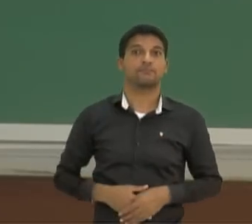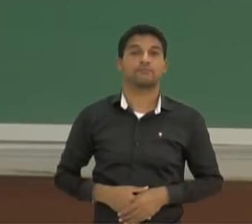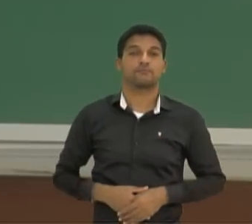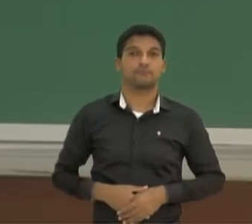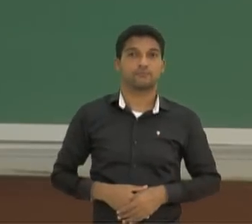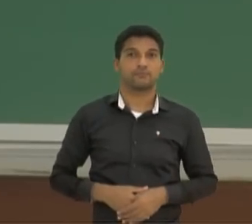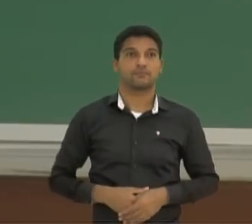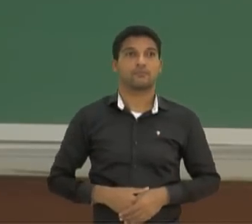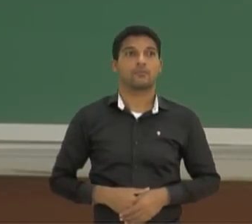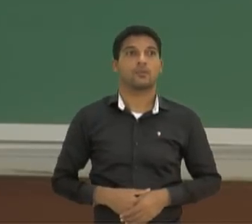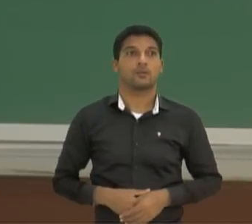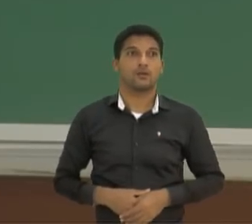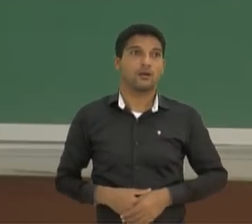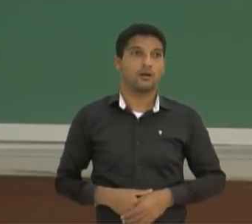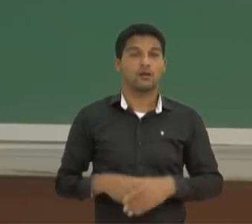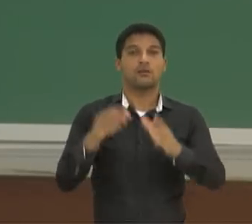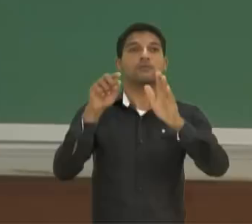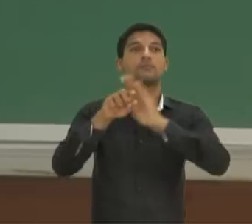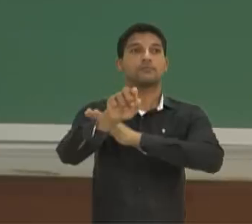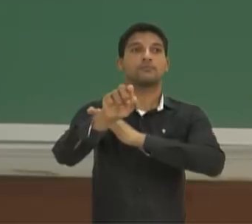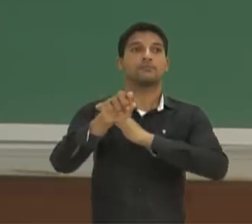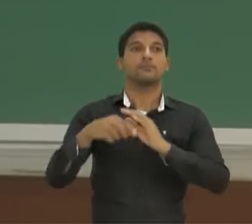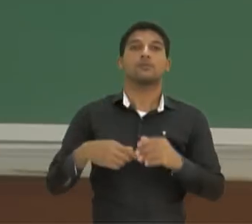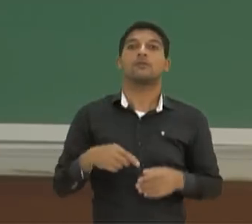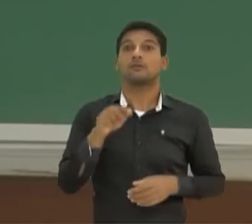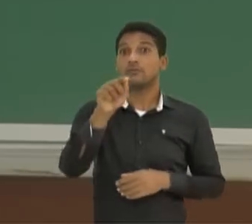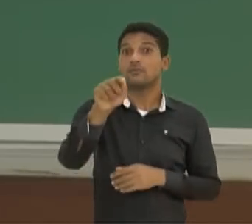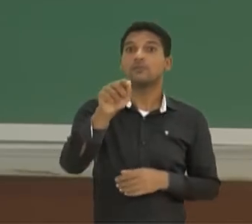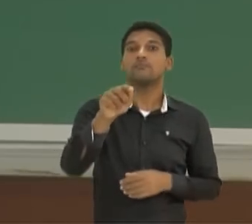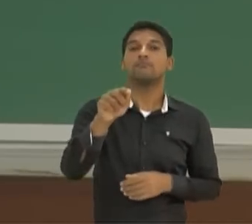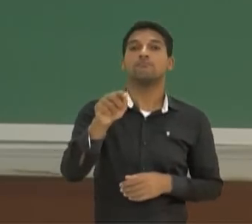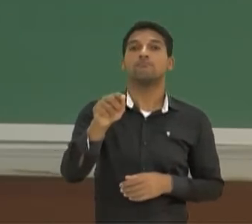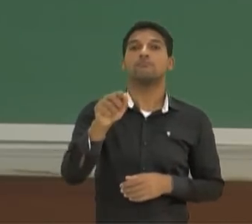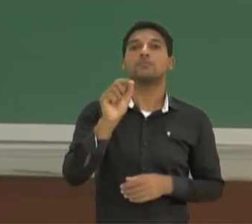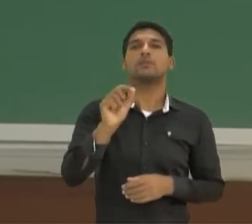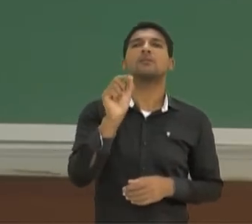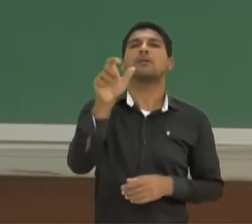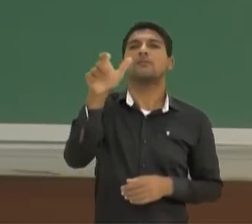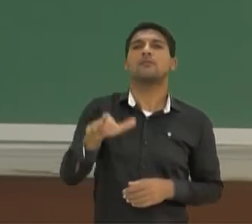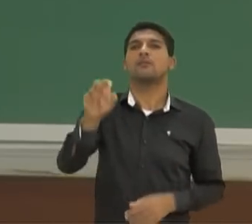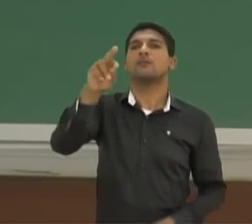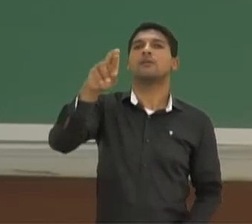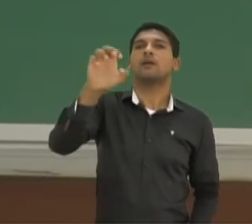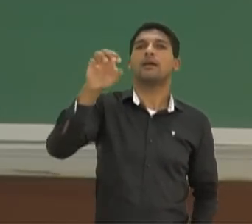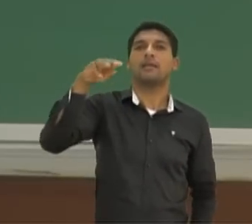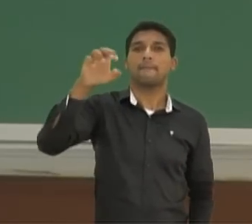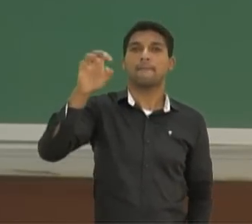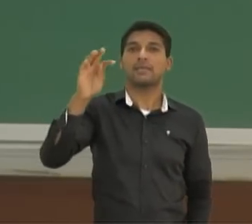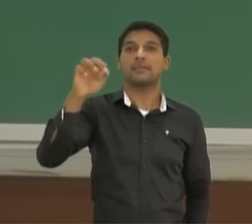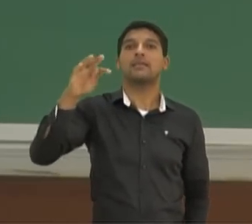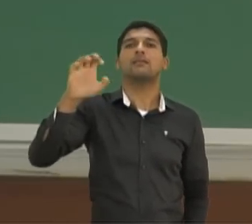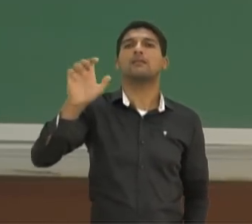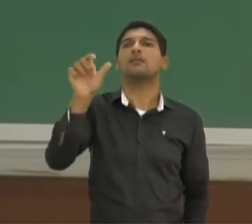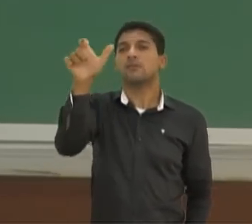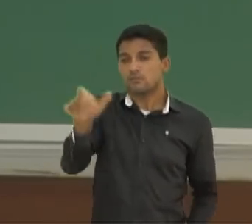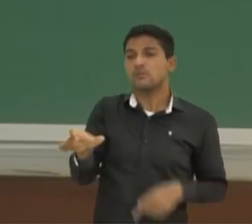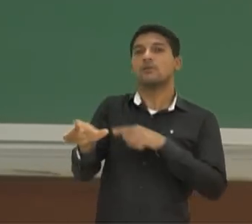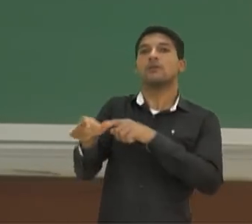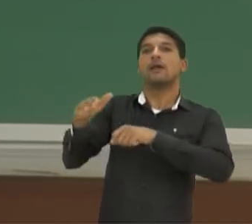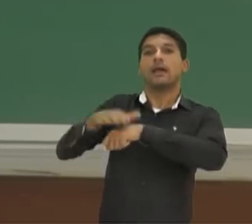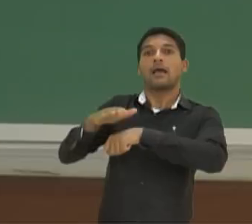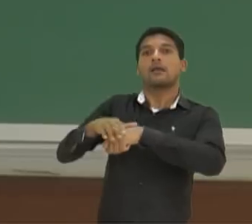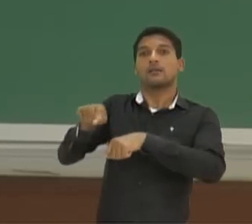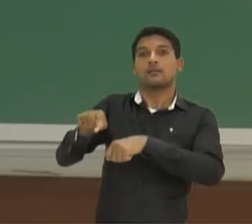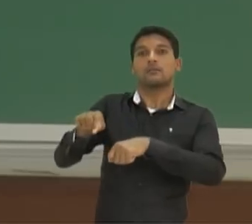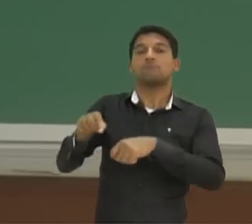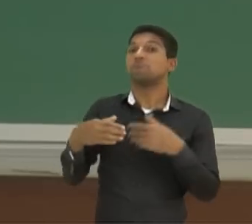nessa aula. Olha aqui na nossa primeira questão, galera. O remetente de uma carta pode ser, 2 pontos. A alternativa